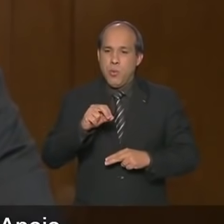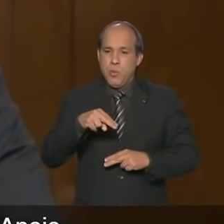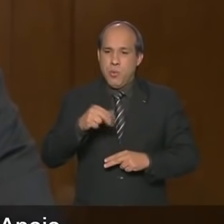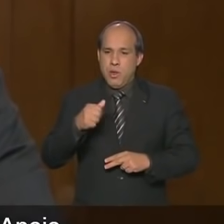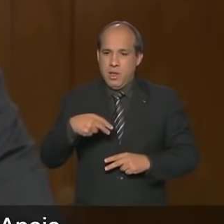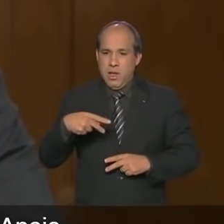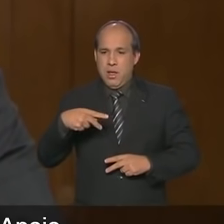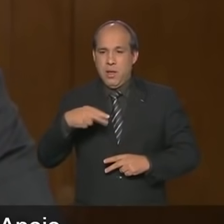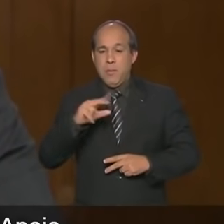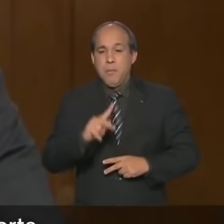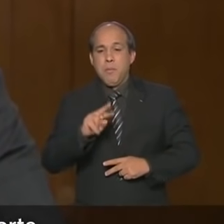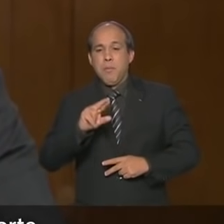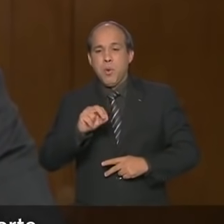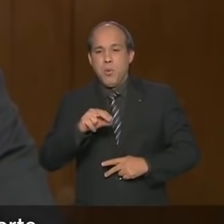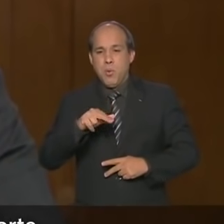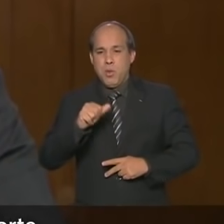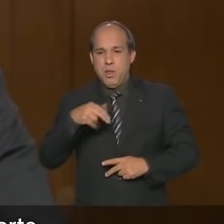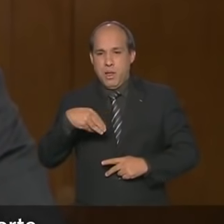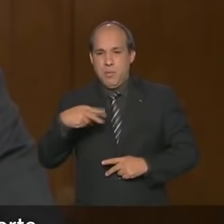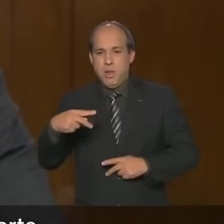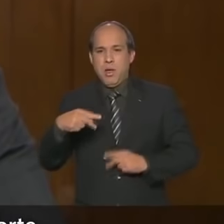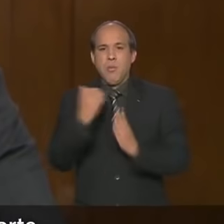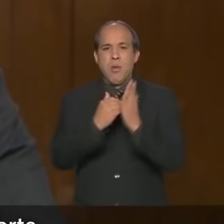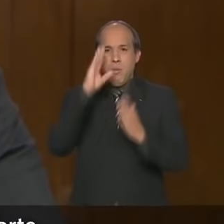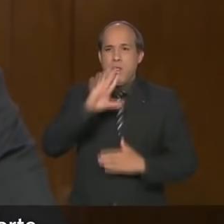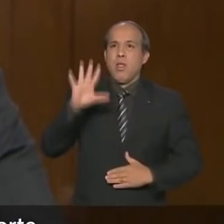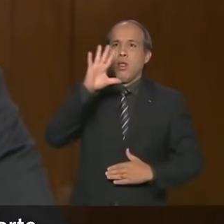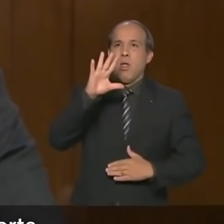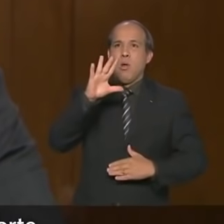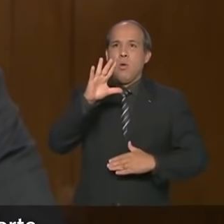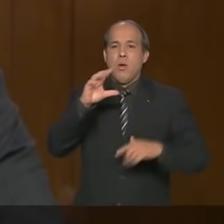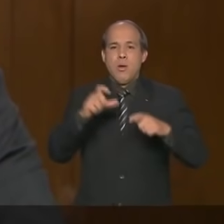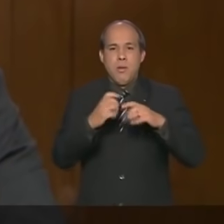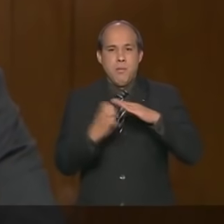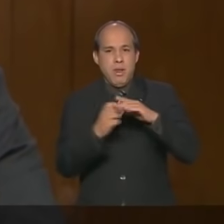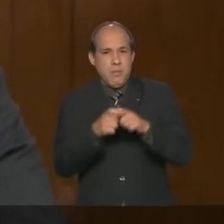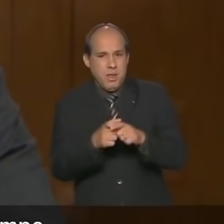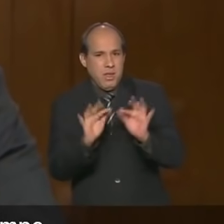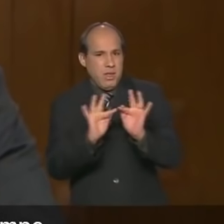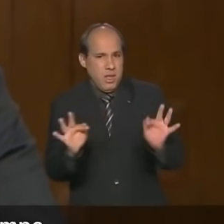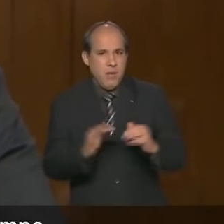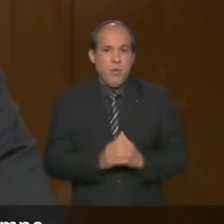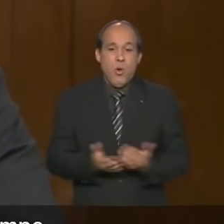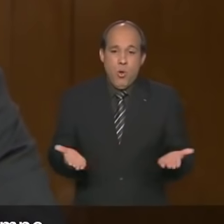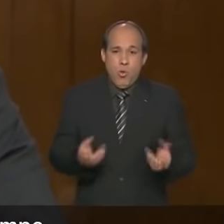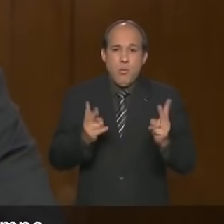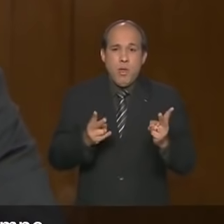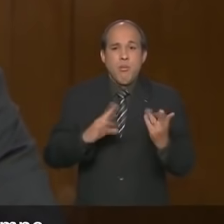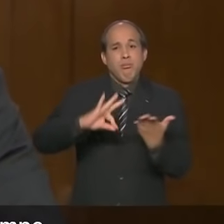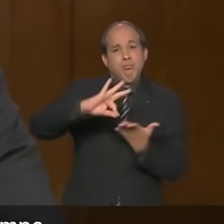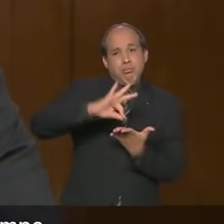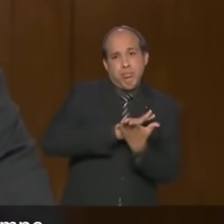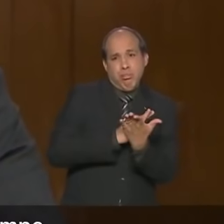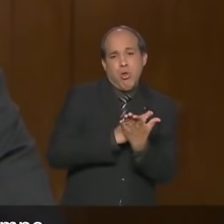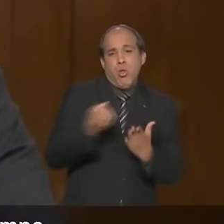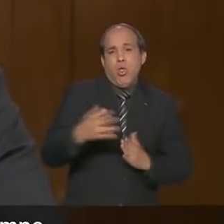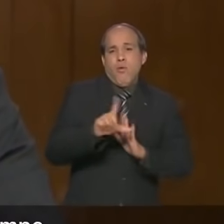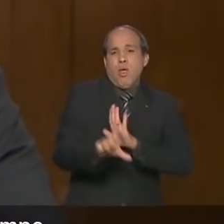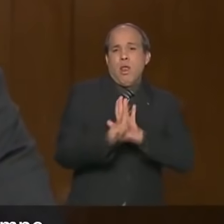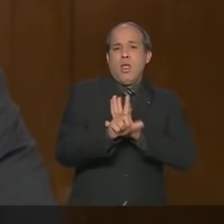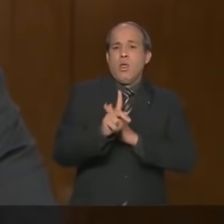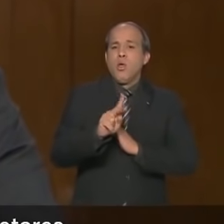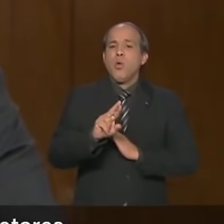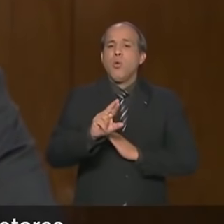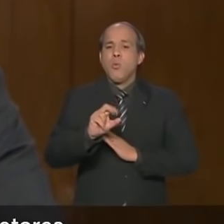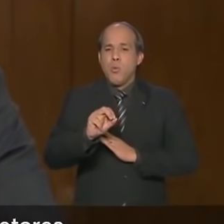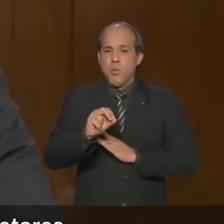programa nacional de Apoio às microempresas e empresas de pequeno porte hoje mesmo sancionar amos a nova